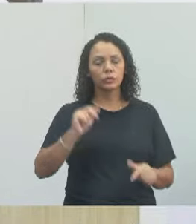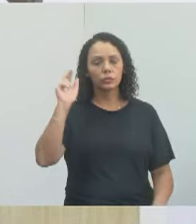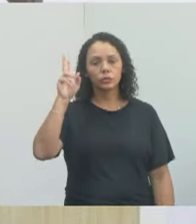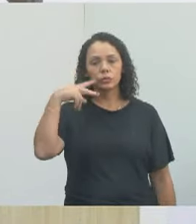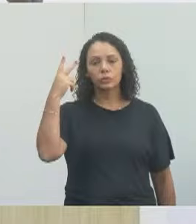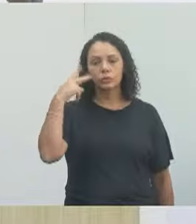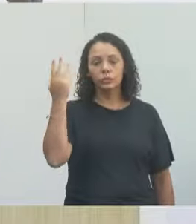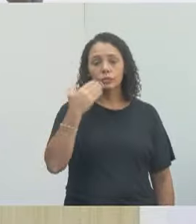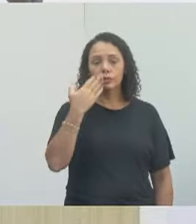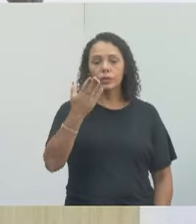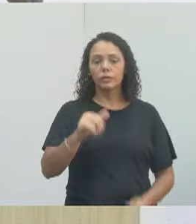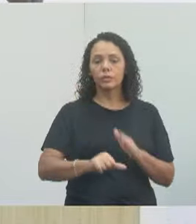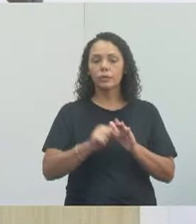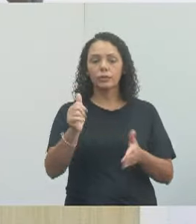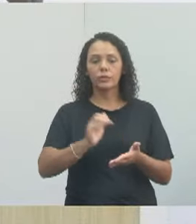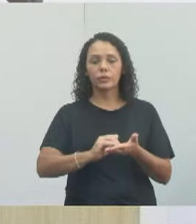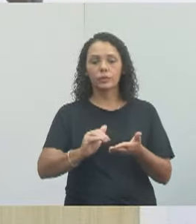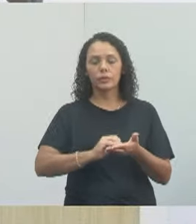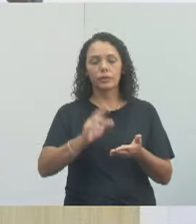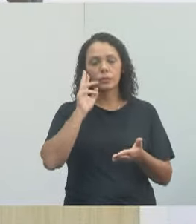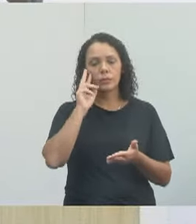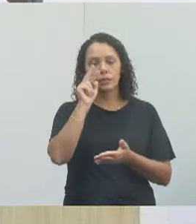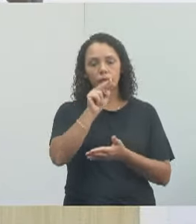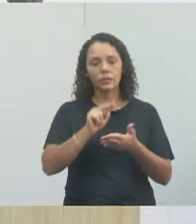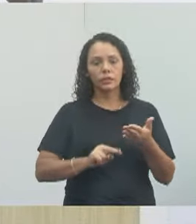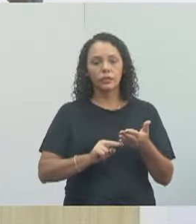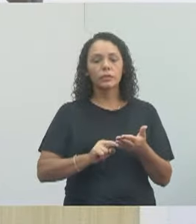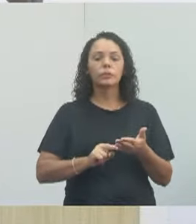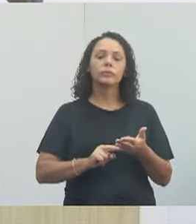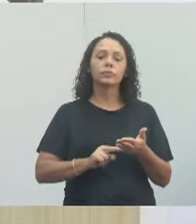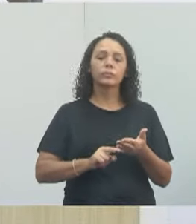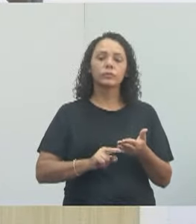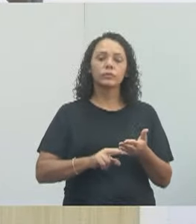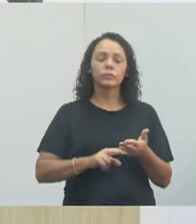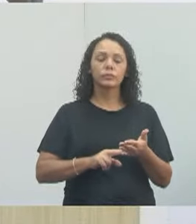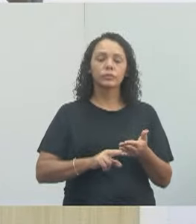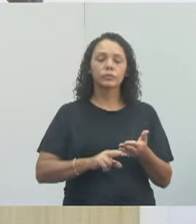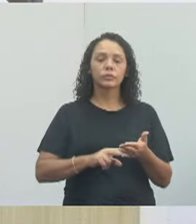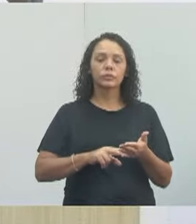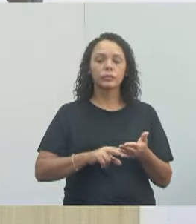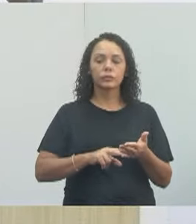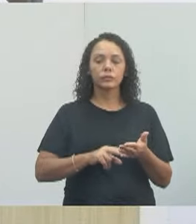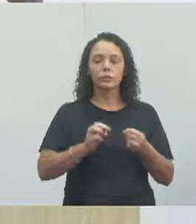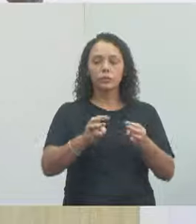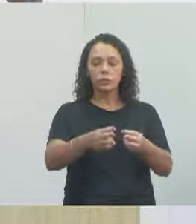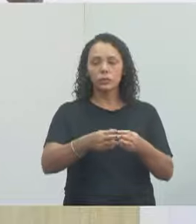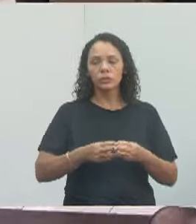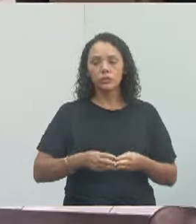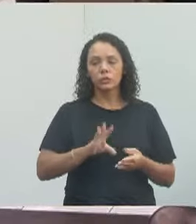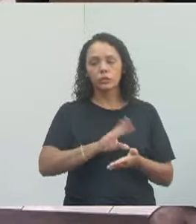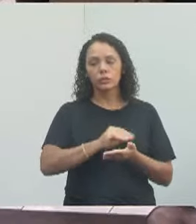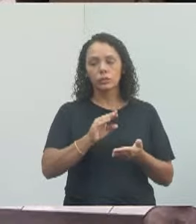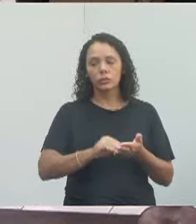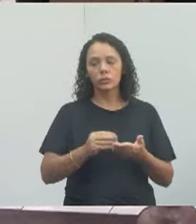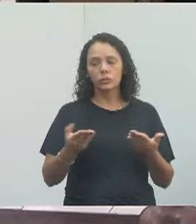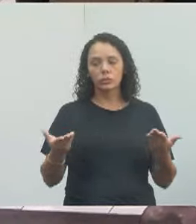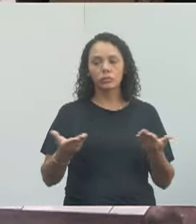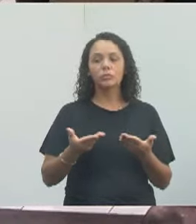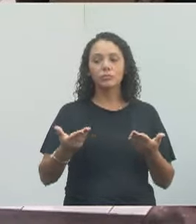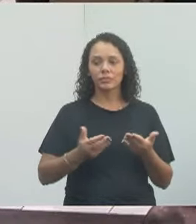solicito ao primeiro secretário que faça a leitura das sínteses das moções protocoladas para essa sessão